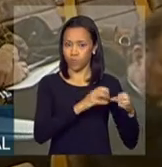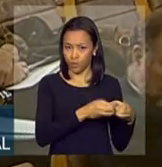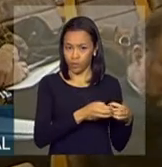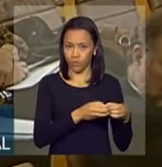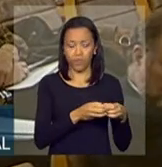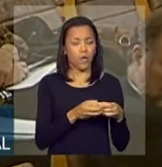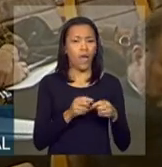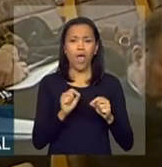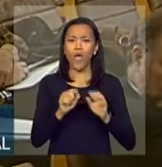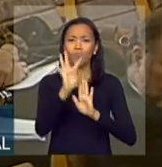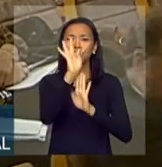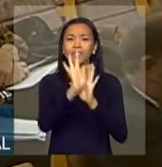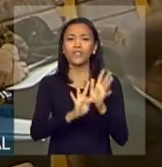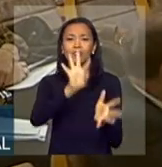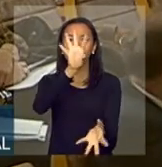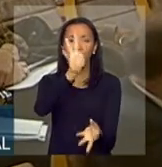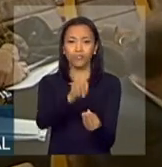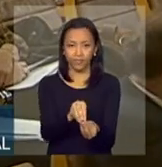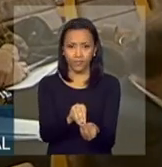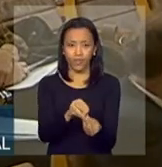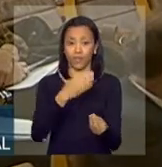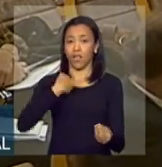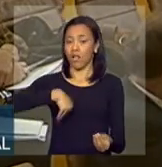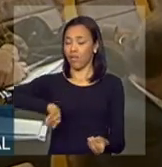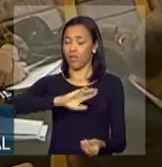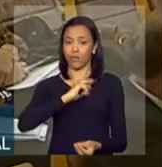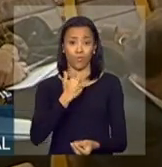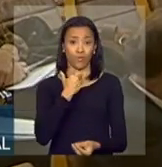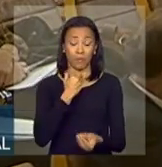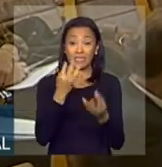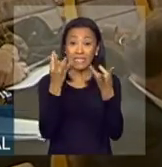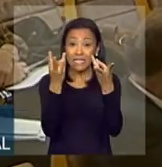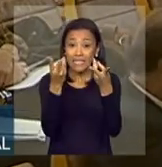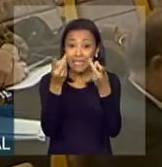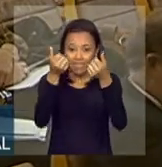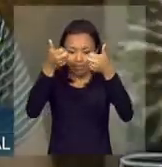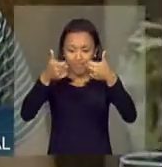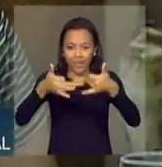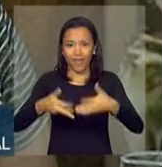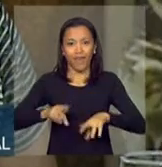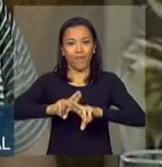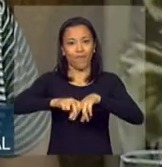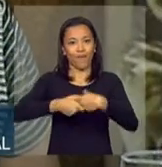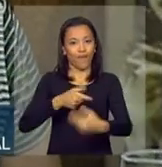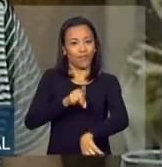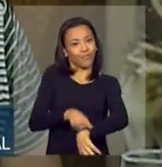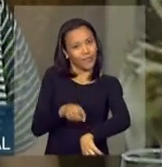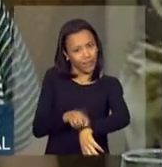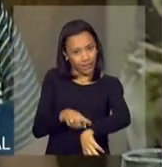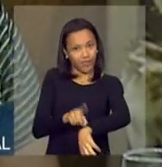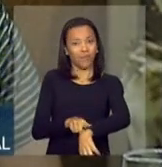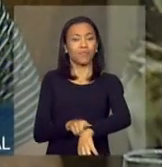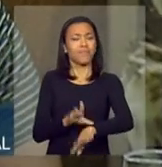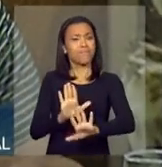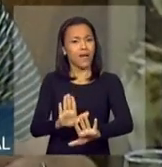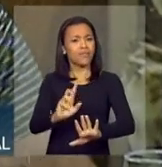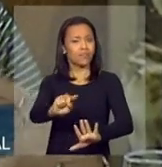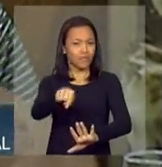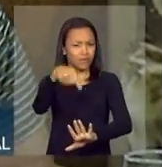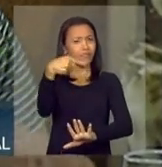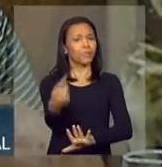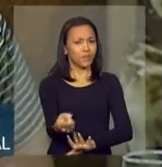É um texto sintético, porque a gente não pode detalhar muito por causa do tempo, mas depois a gente